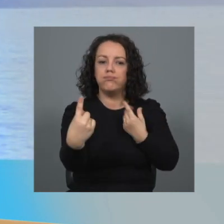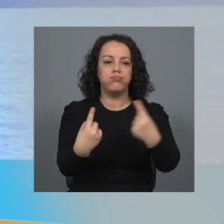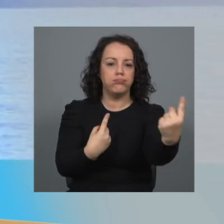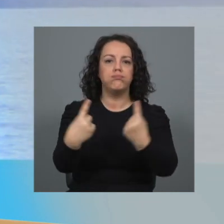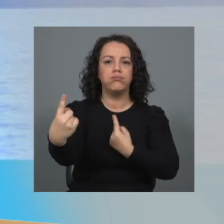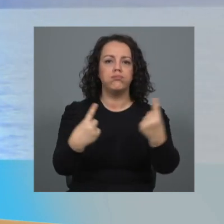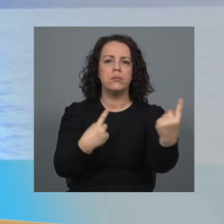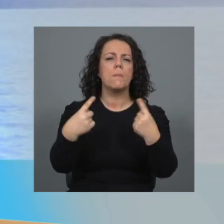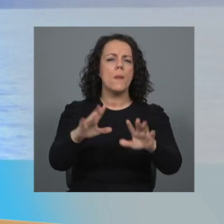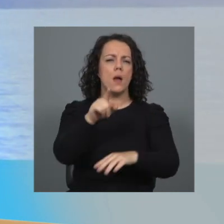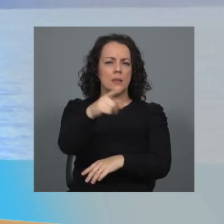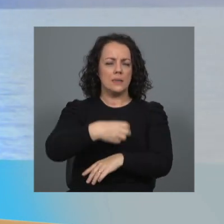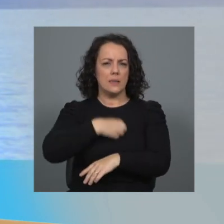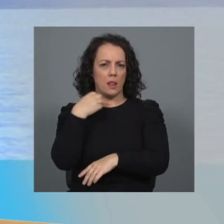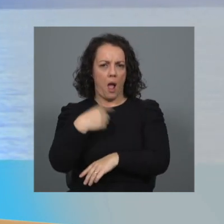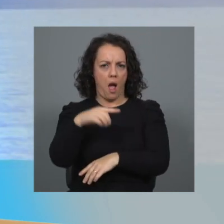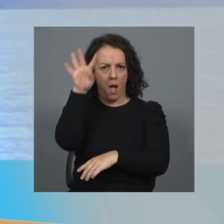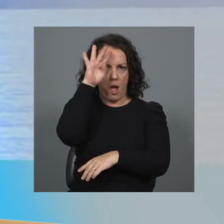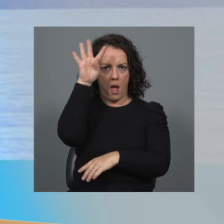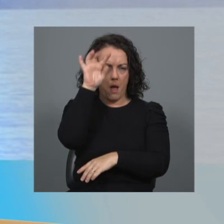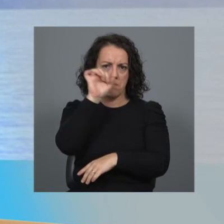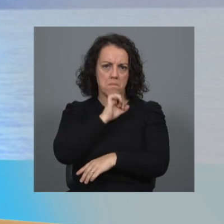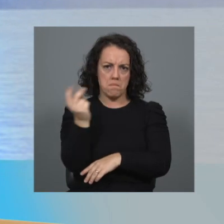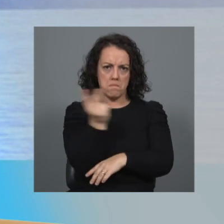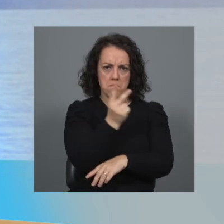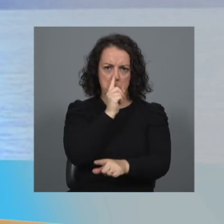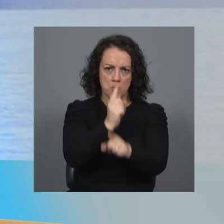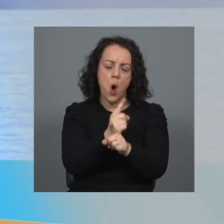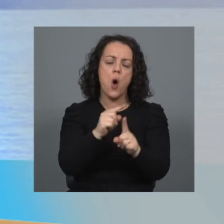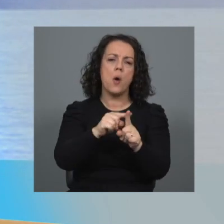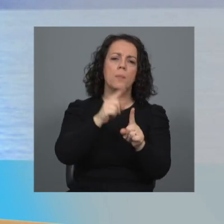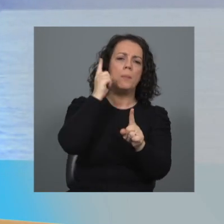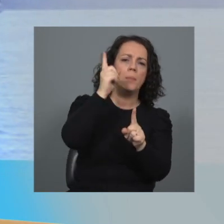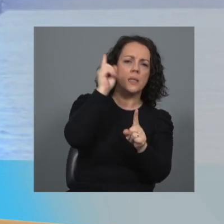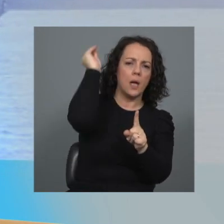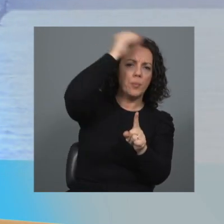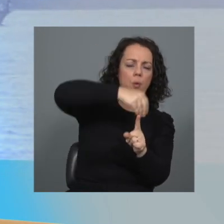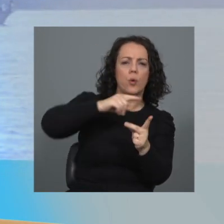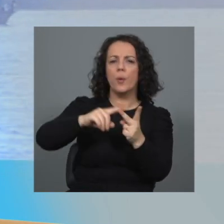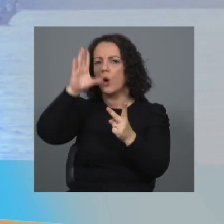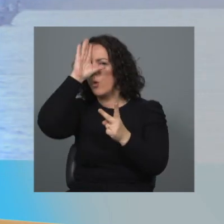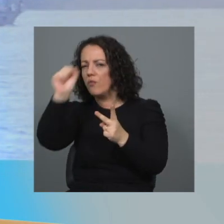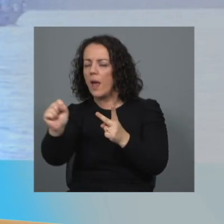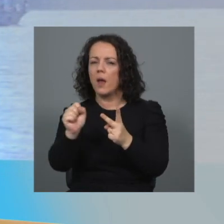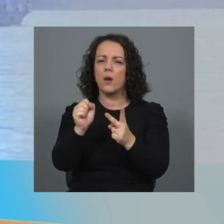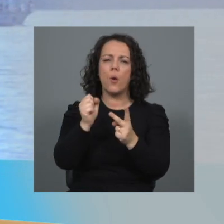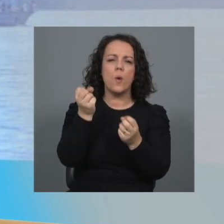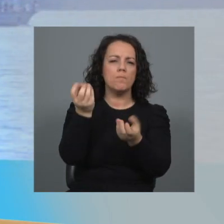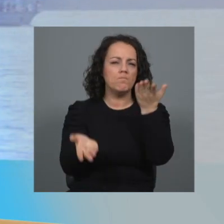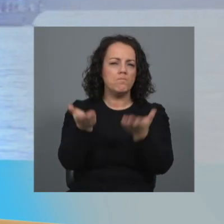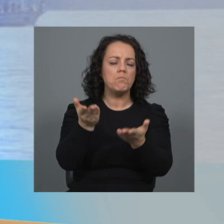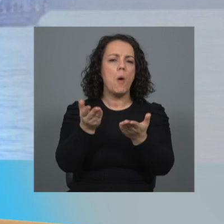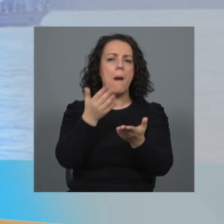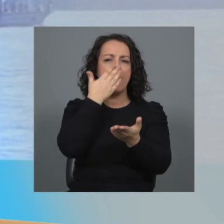a Governo, a Presidência da República. Parece haver aqui, às vezes, alguma vontade de acelerar mais por parte do Governo e o Presidente estar